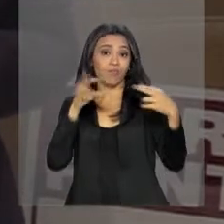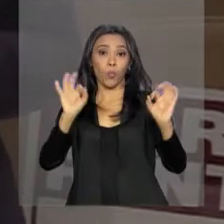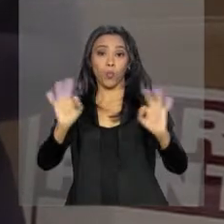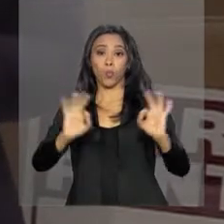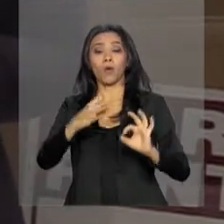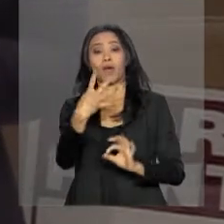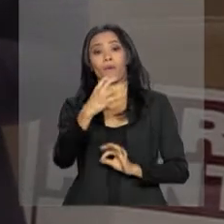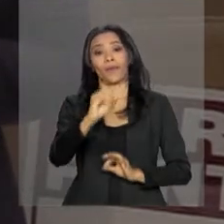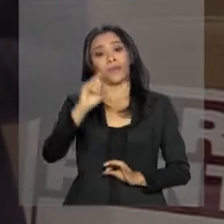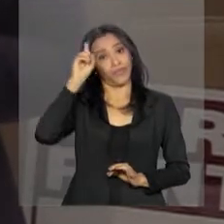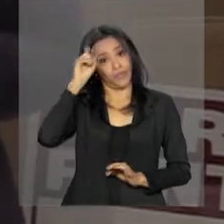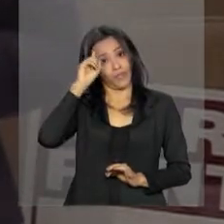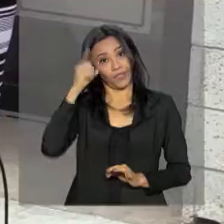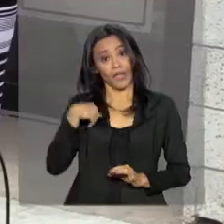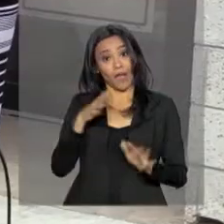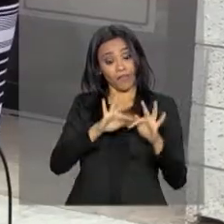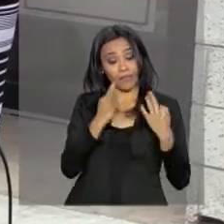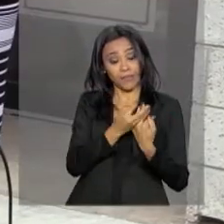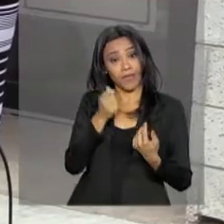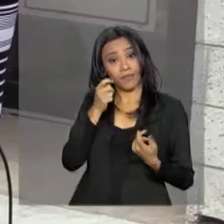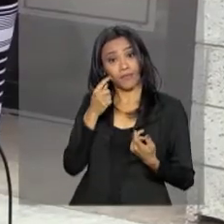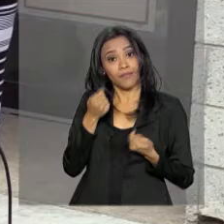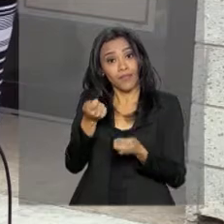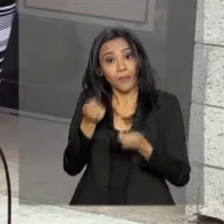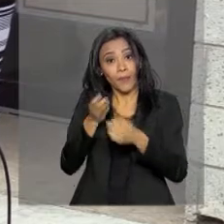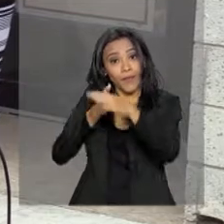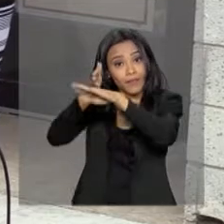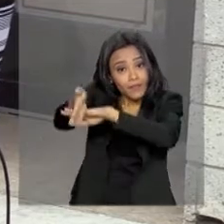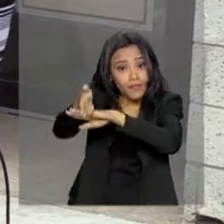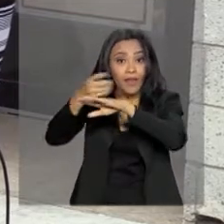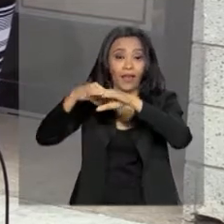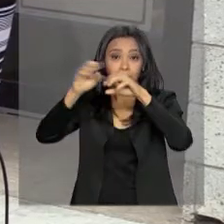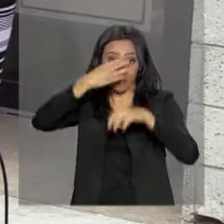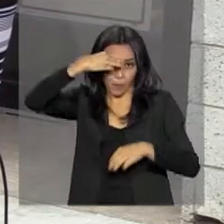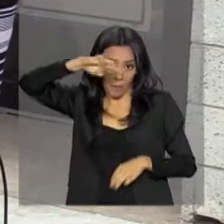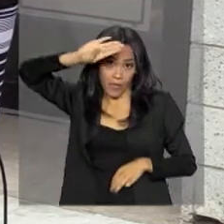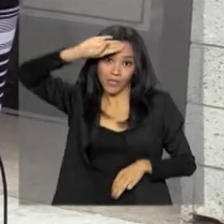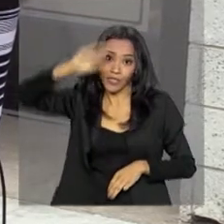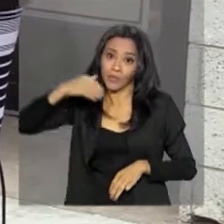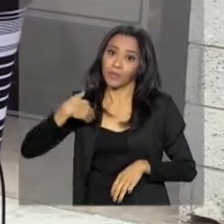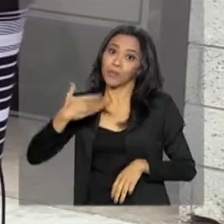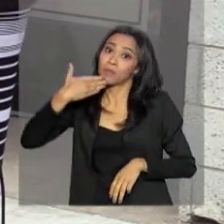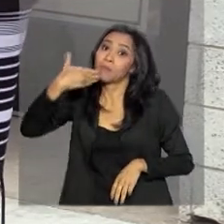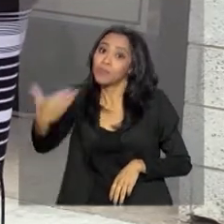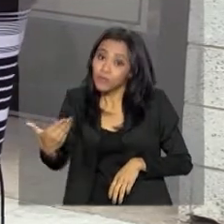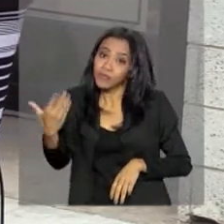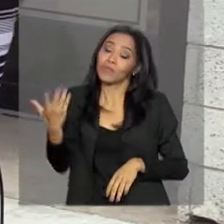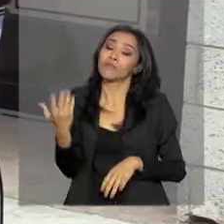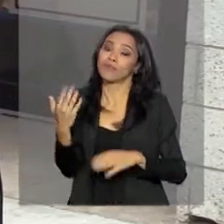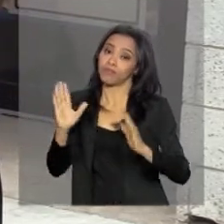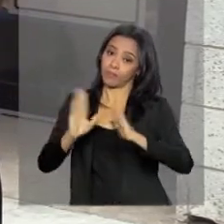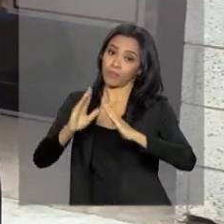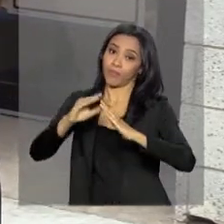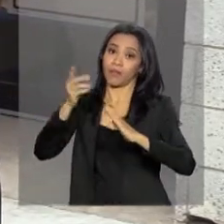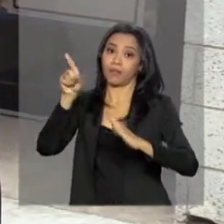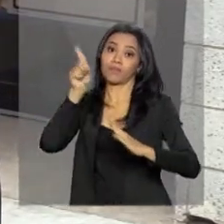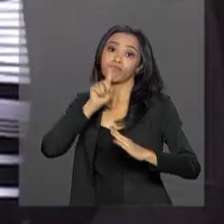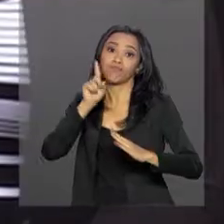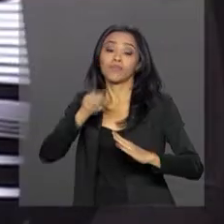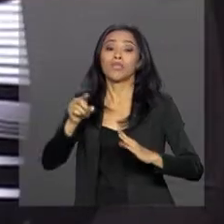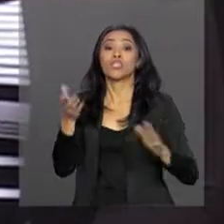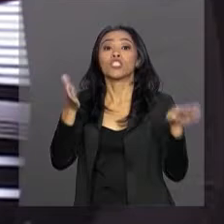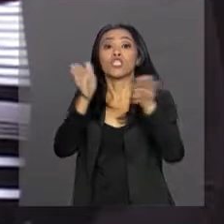dias a família tentou entrar nos estados unidos pelo estado do novo méxico pedindo asilo ao governo eles chegaram à fronteira em